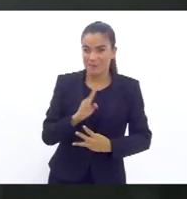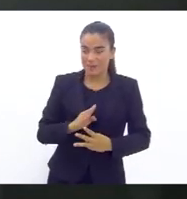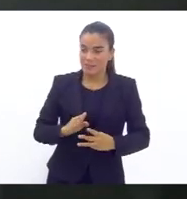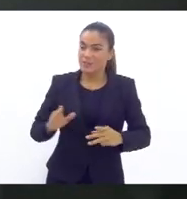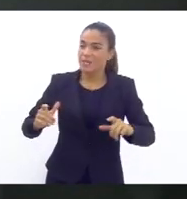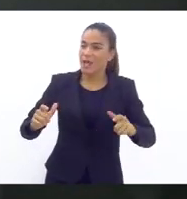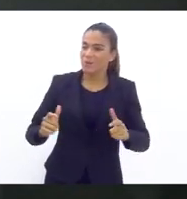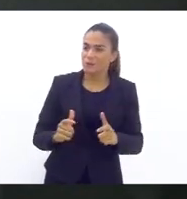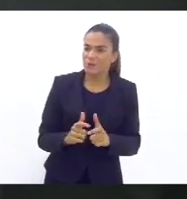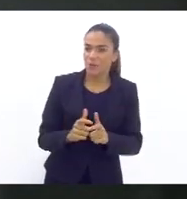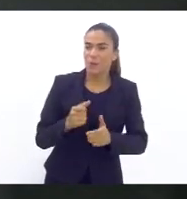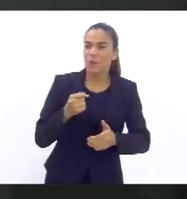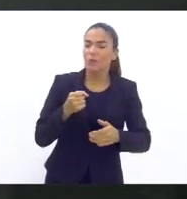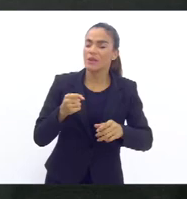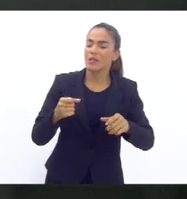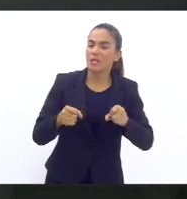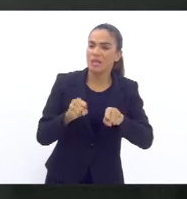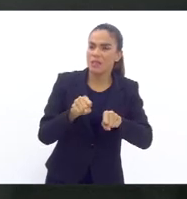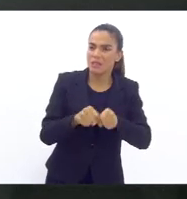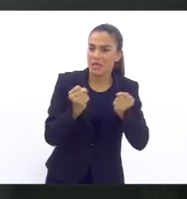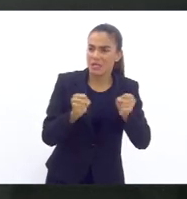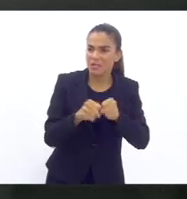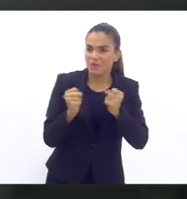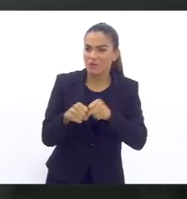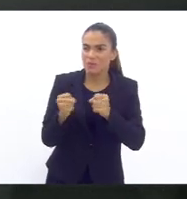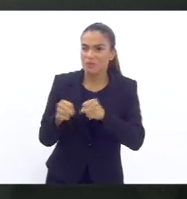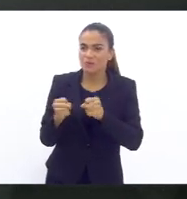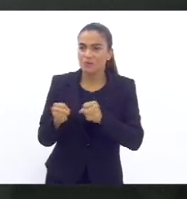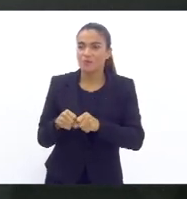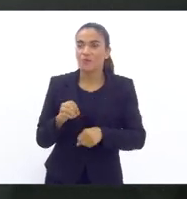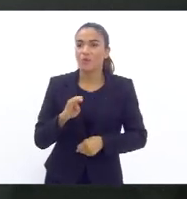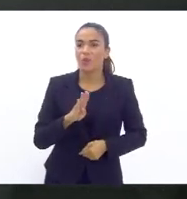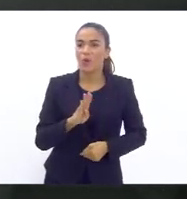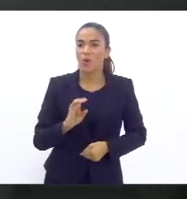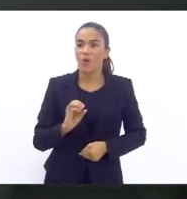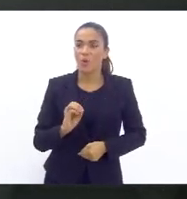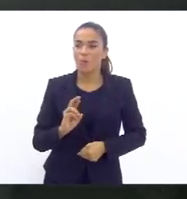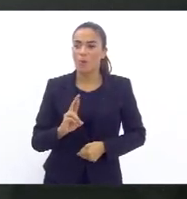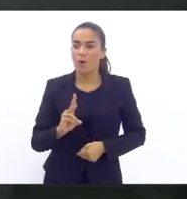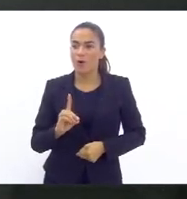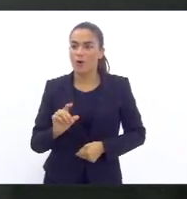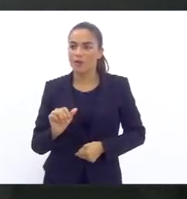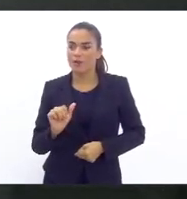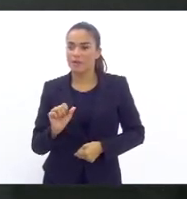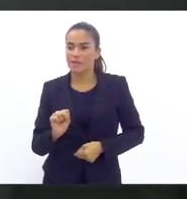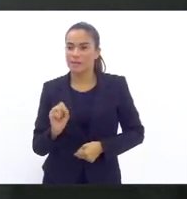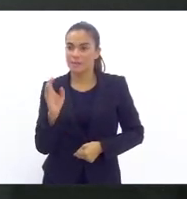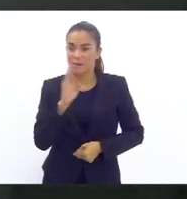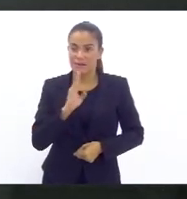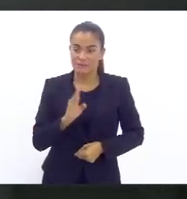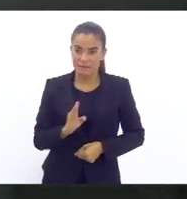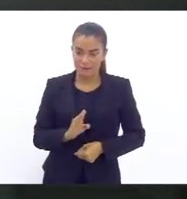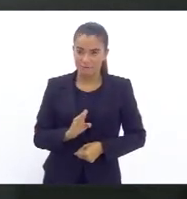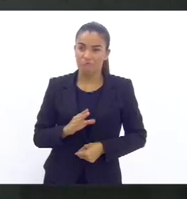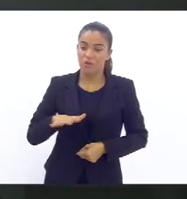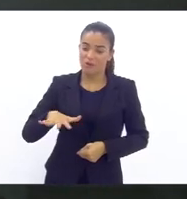redução de danos que é aborda Brasil que é uma associação muito relevante no cenário né de